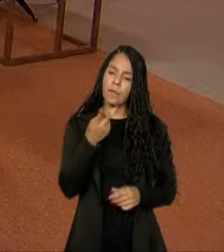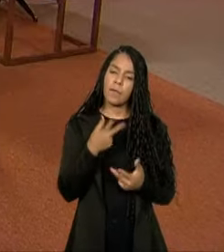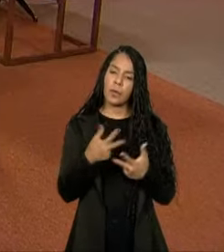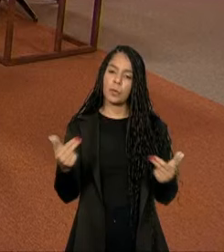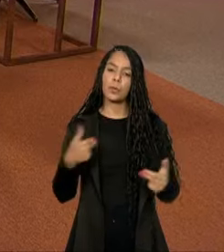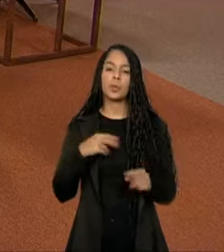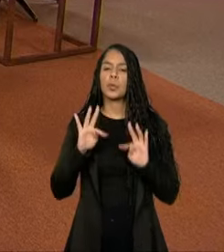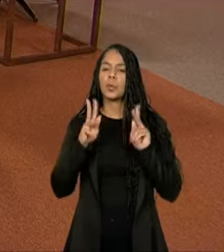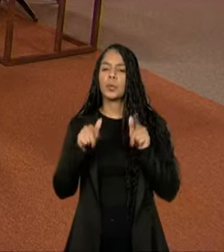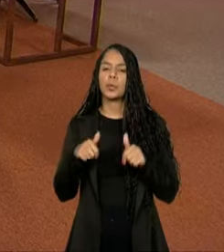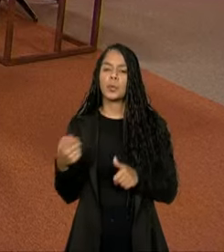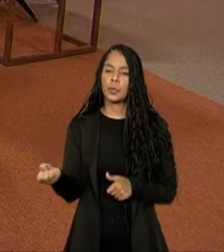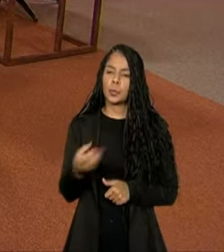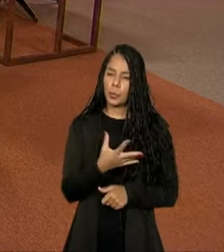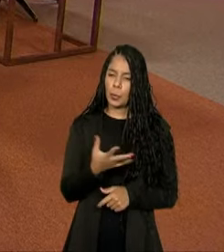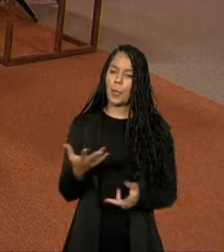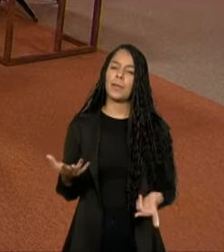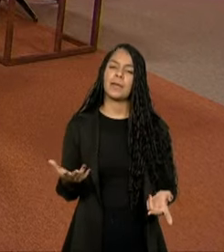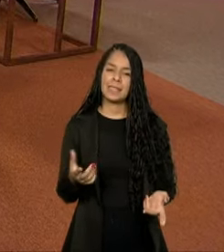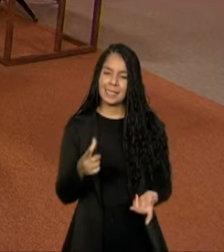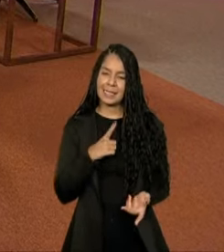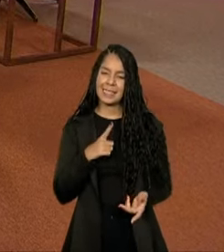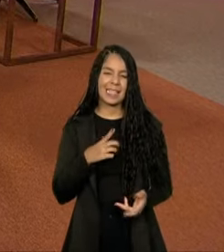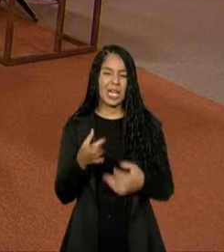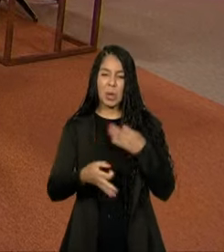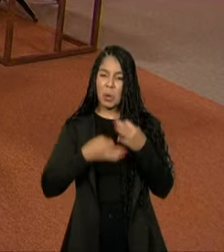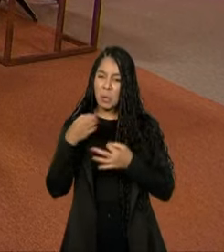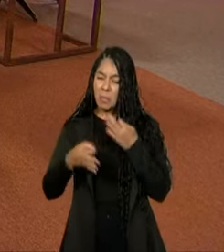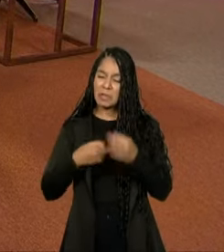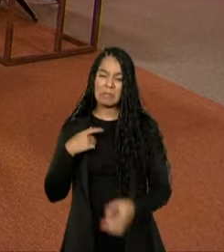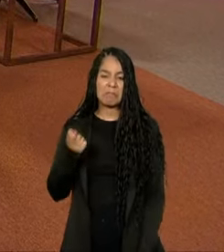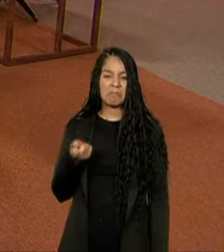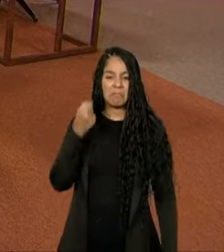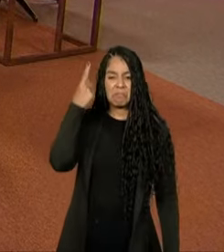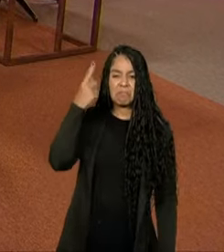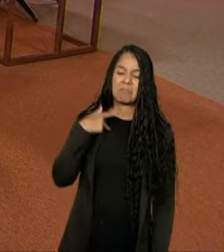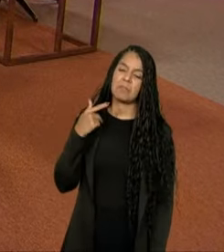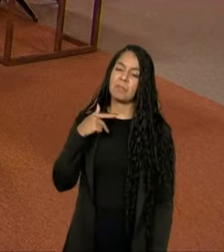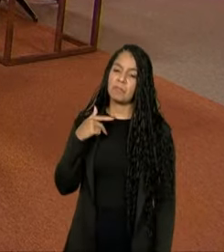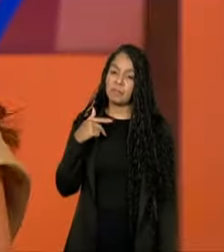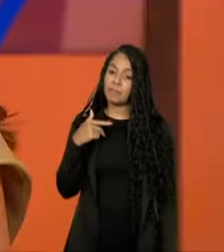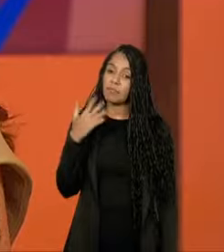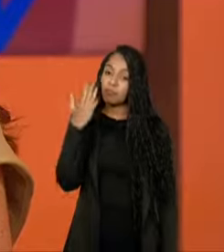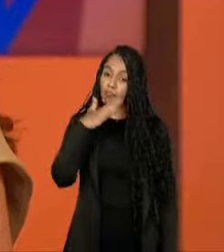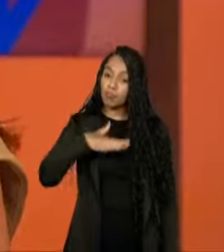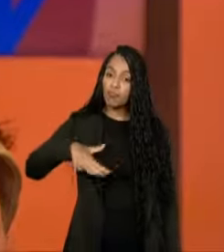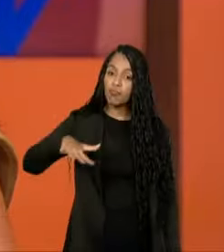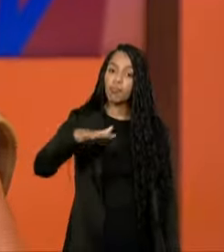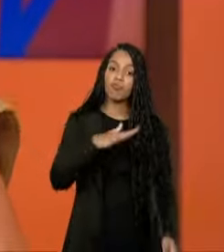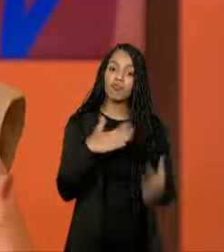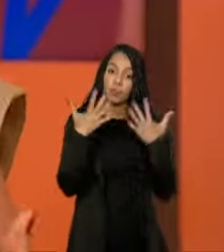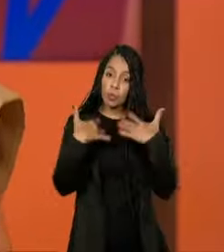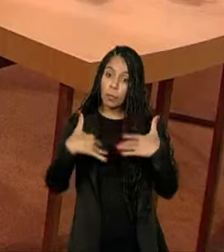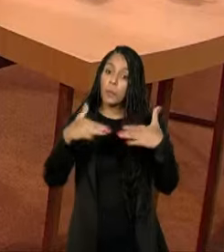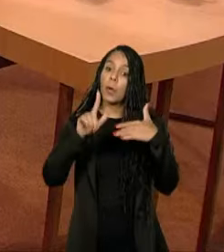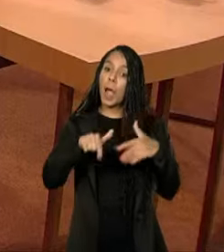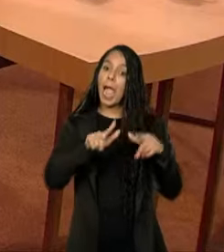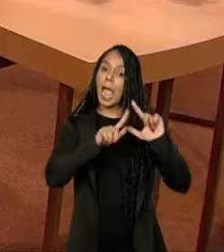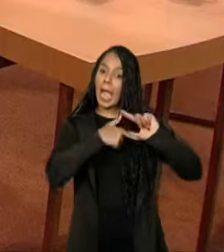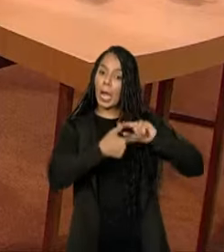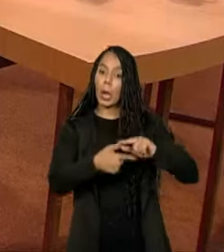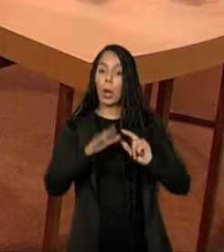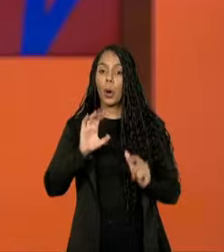Tudo que é novo gera comentário, que gera estranheza. O público, de uma grande maneira geral, é conservador. Isso é bom.